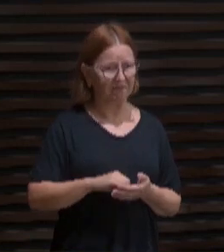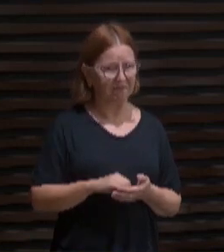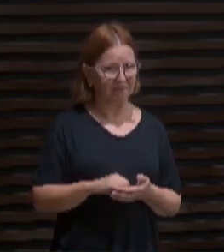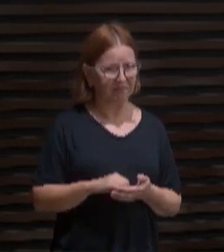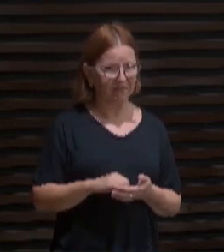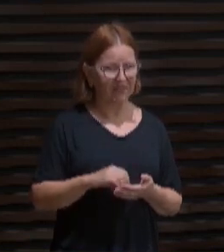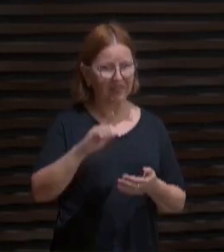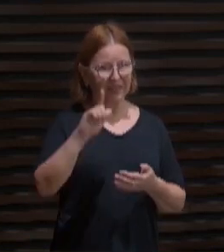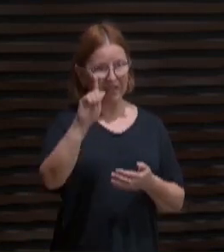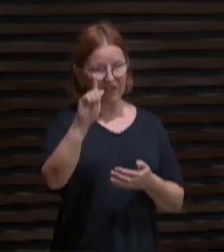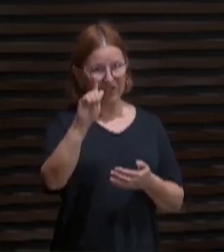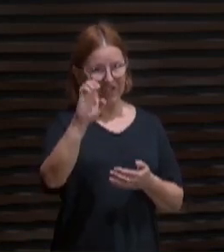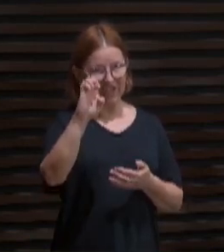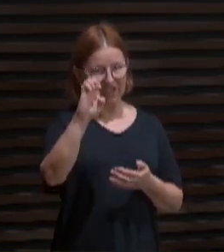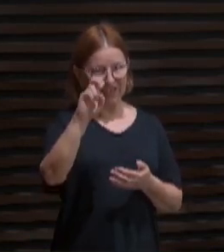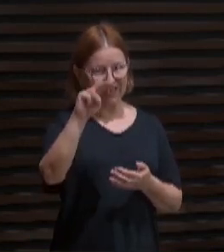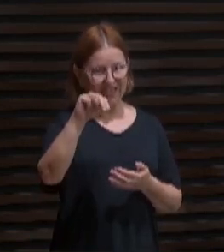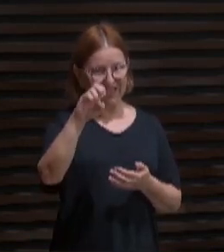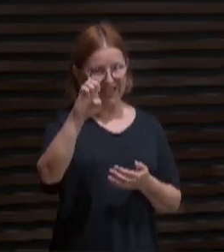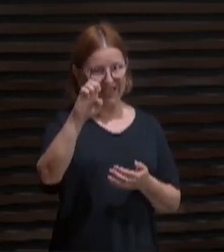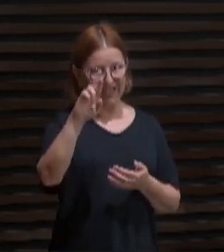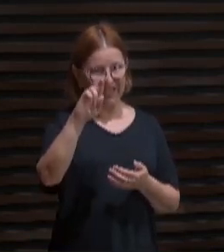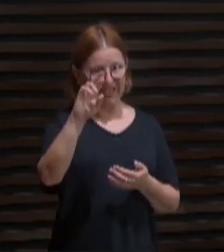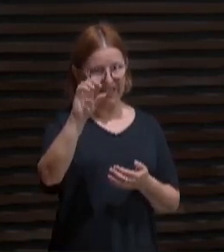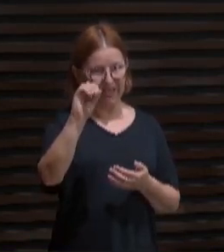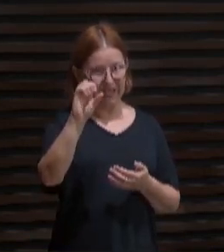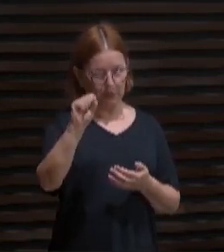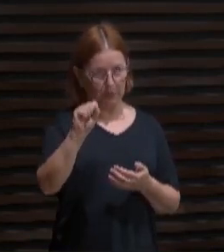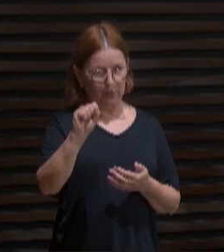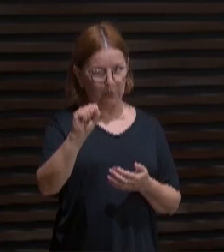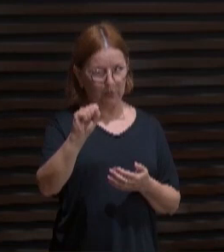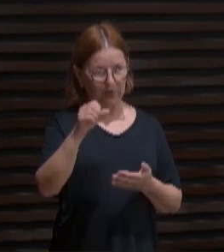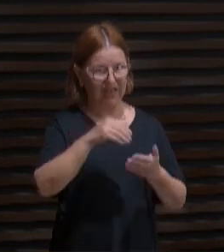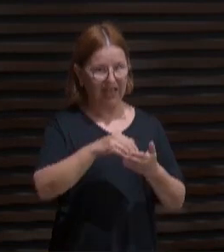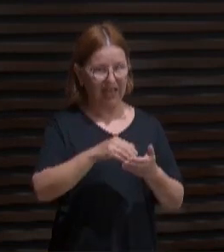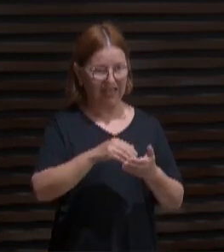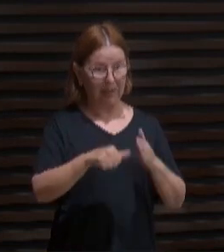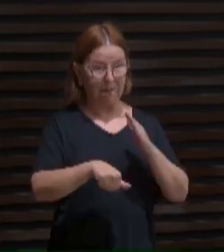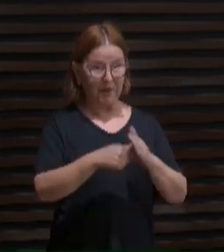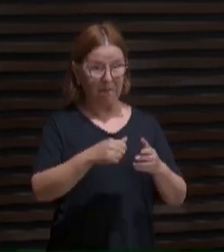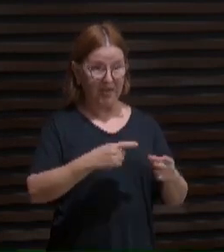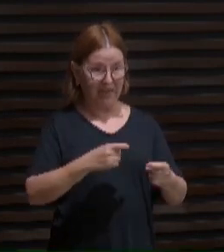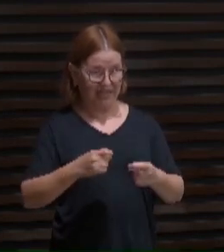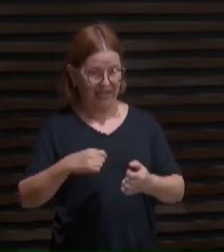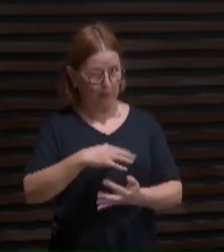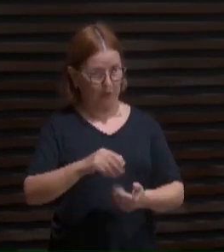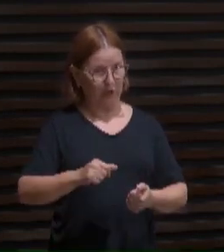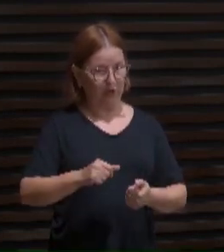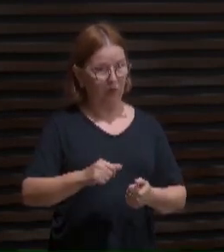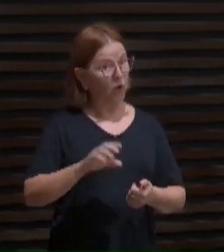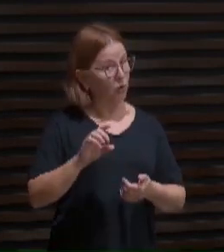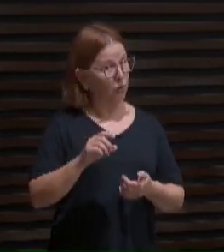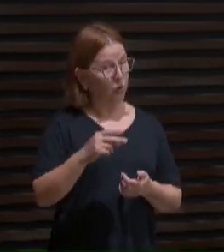a Segunda Guerra Mundial eram 2. De lá para cá, vamos arrastando. Eu